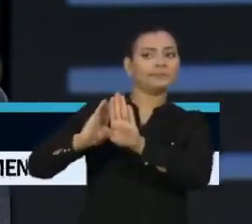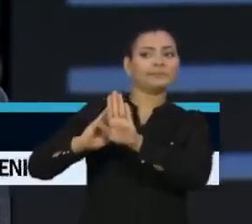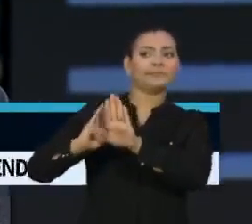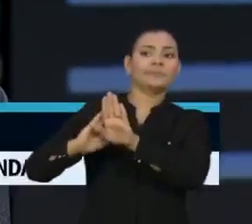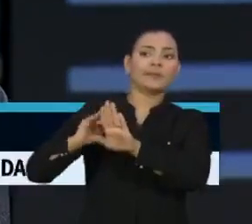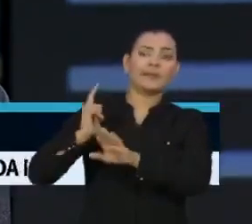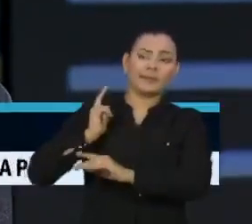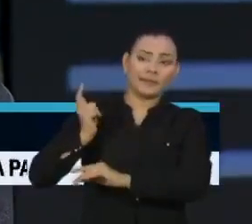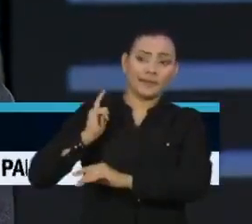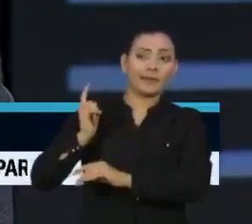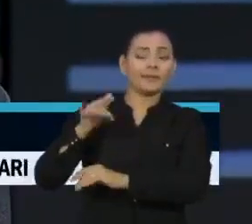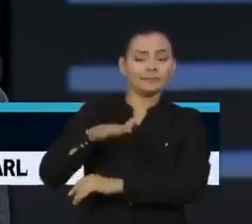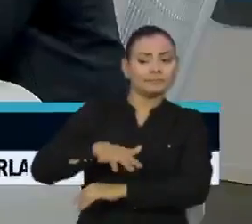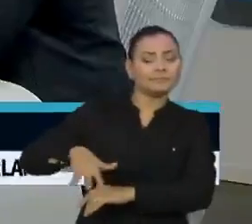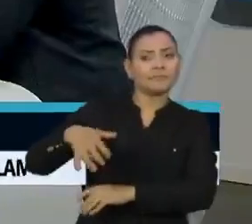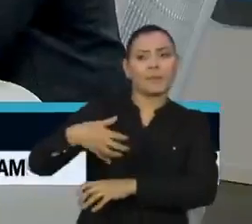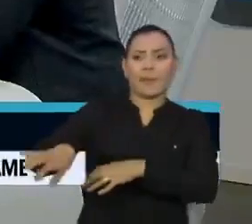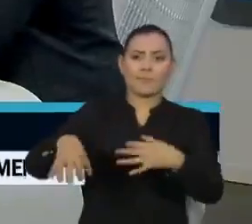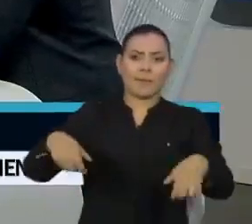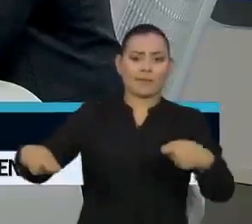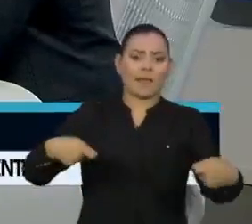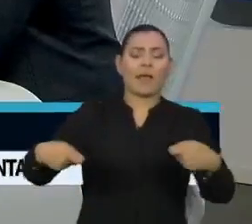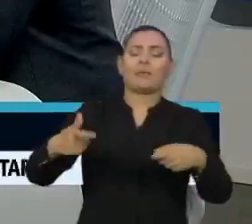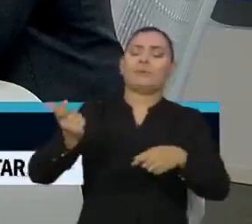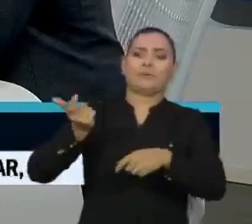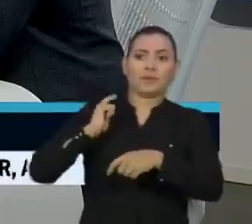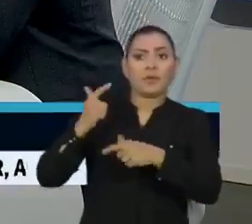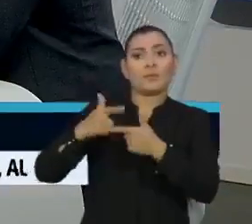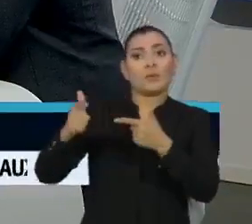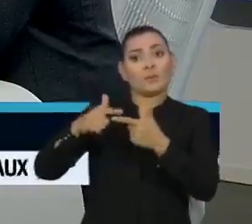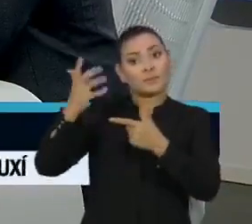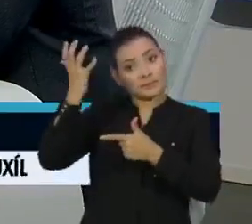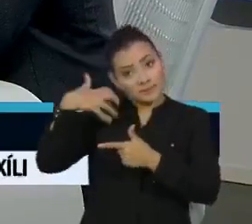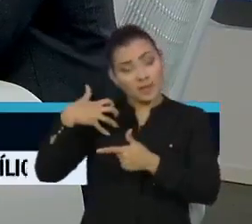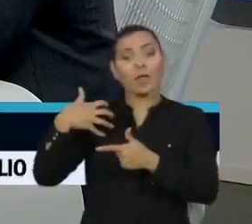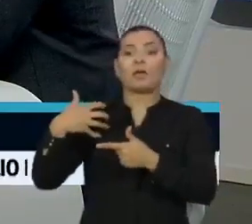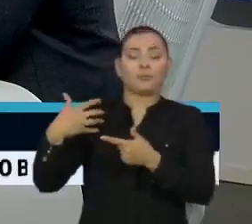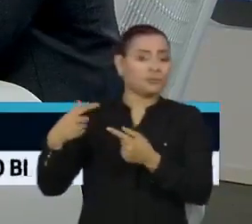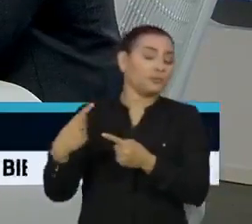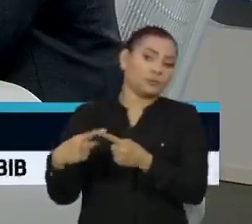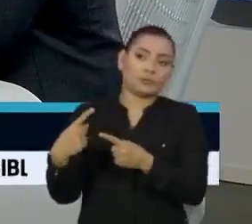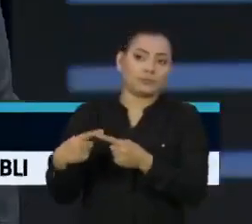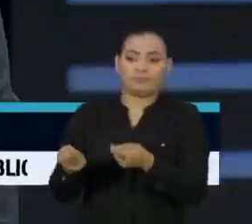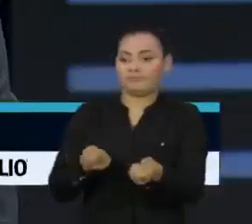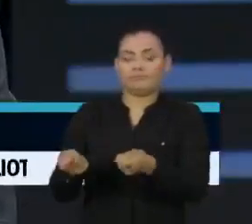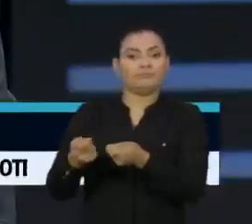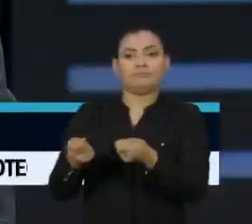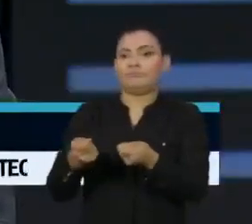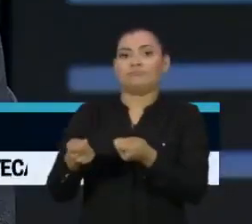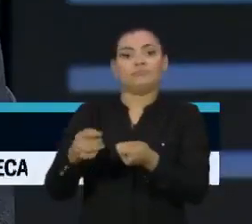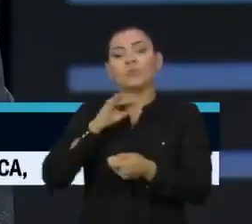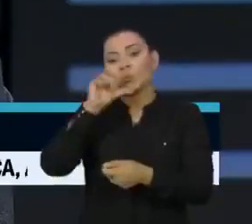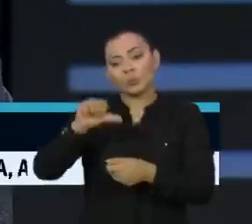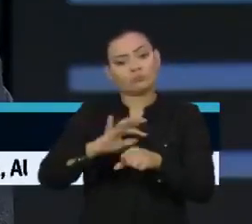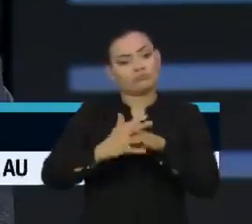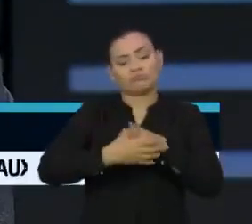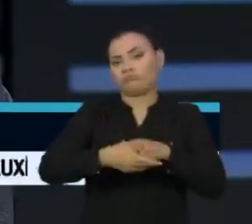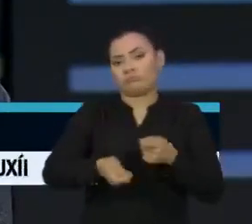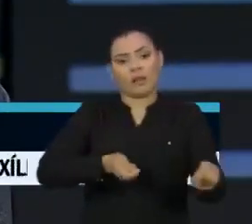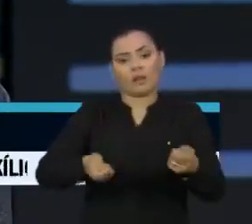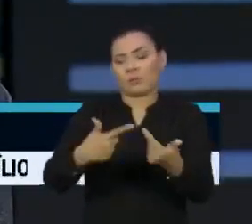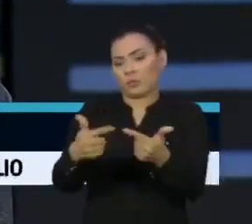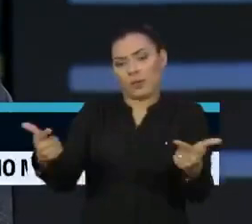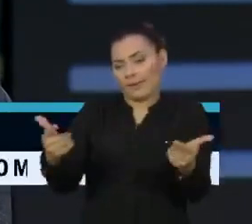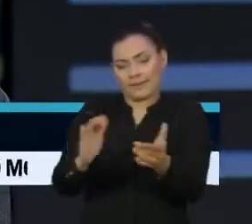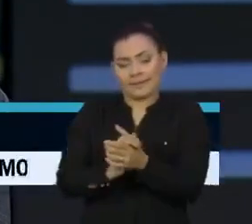uma avaliação generalizada e Crescente de que a crise tem sido mal administrada mal conduzida e a uma